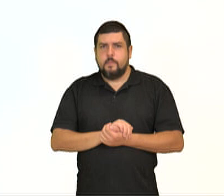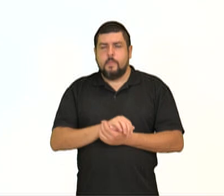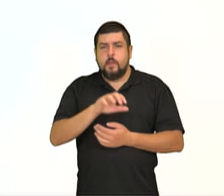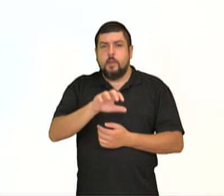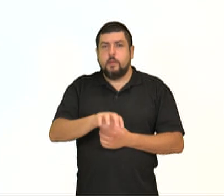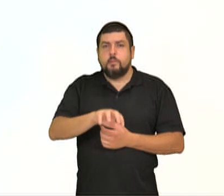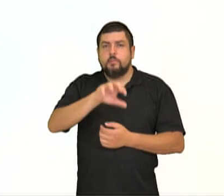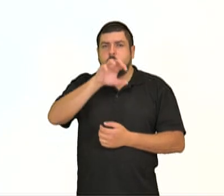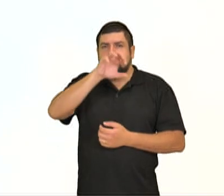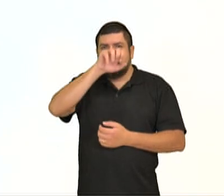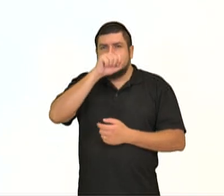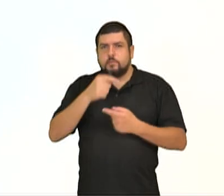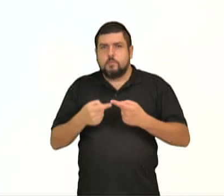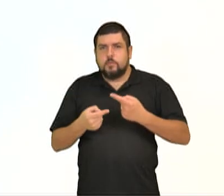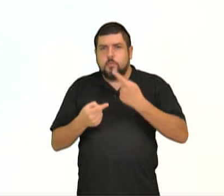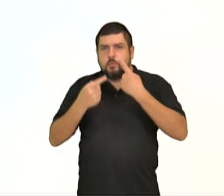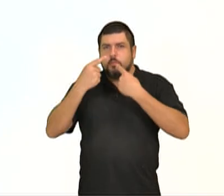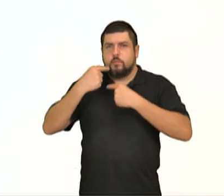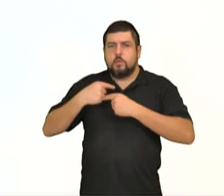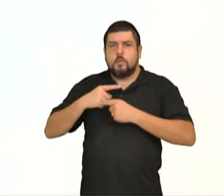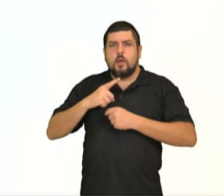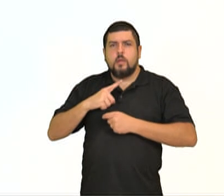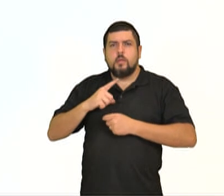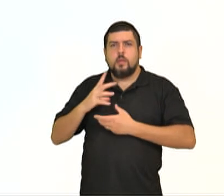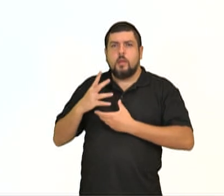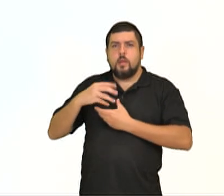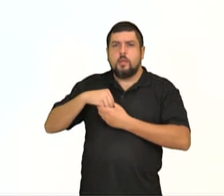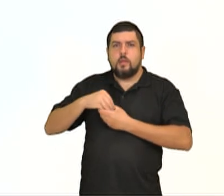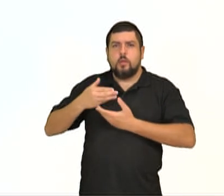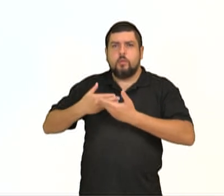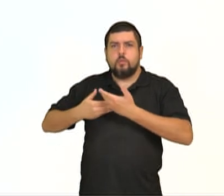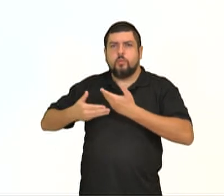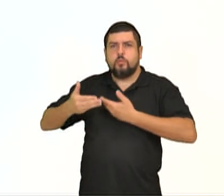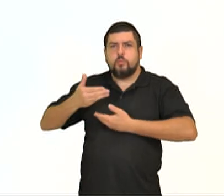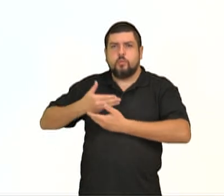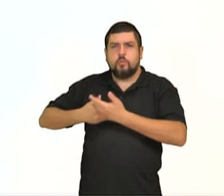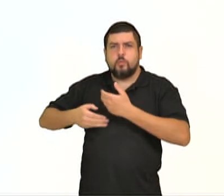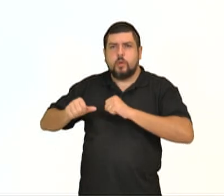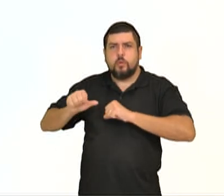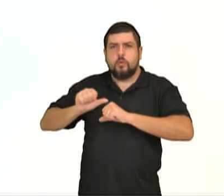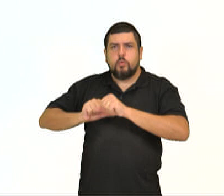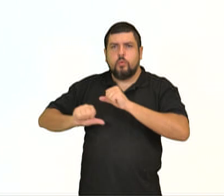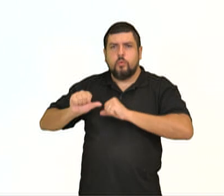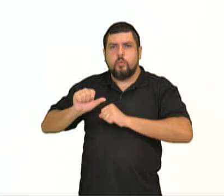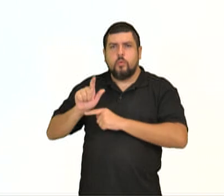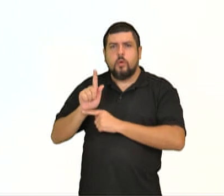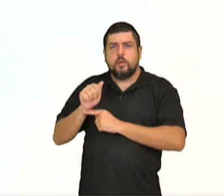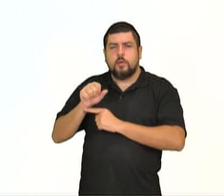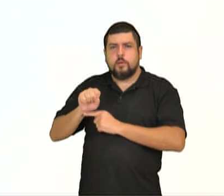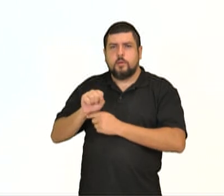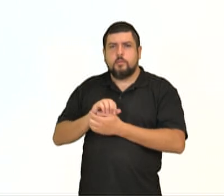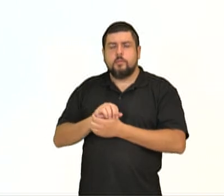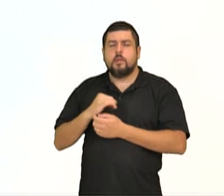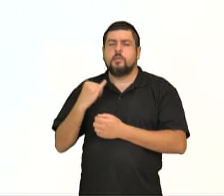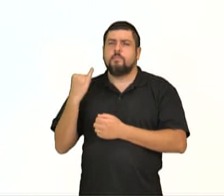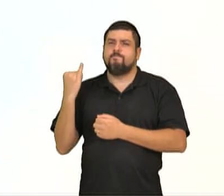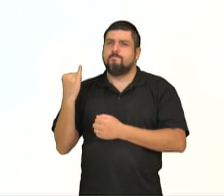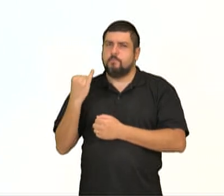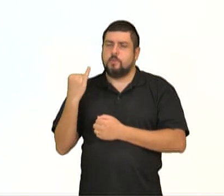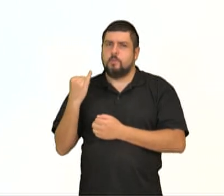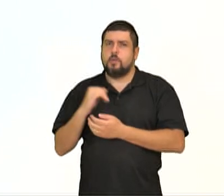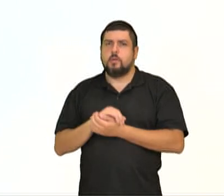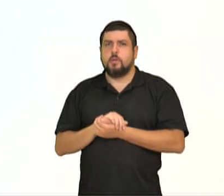envolve trocas gasosas, tá? E é justamente por isso que ela é tão importante, tão essencial?